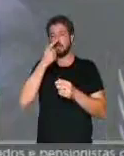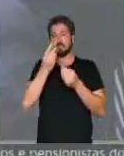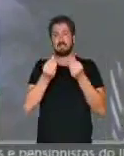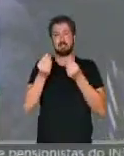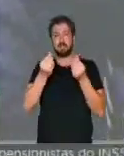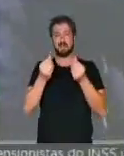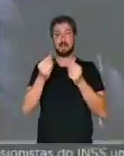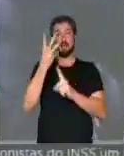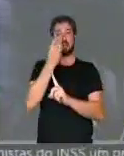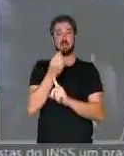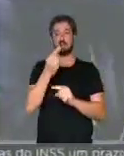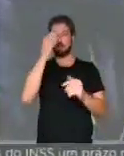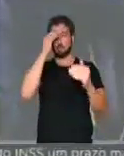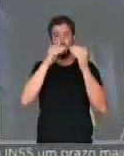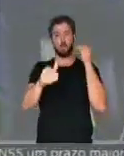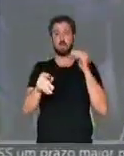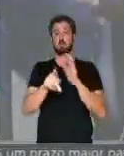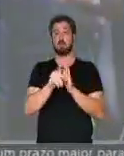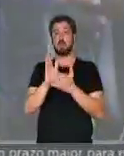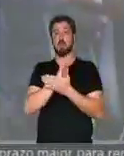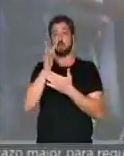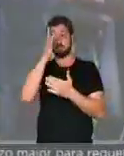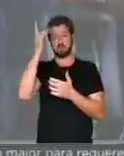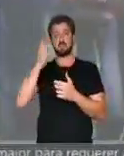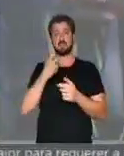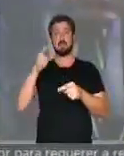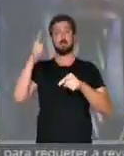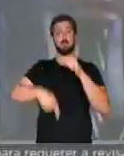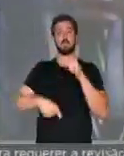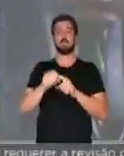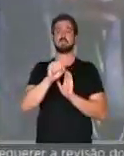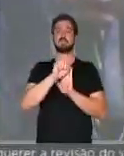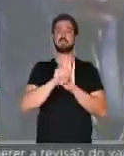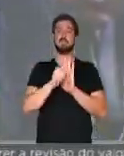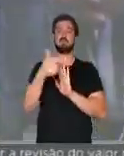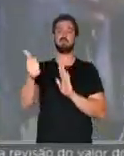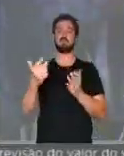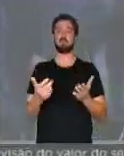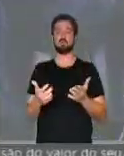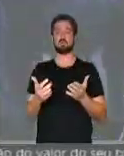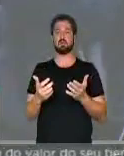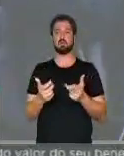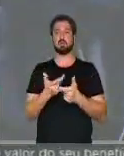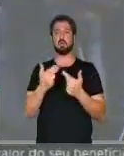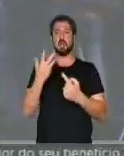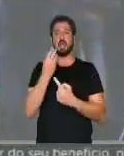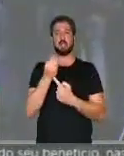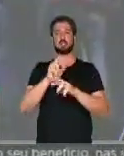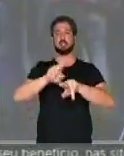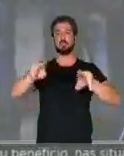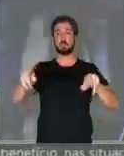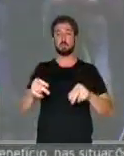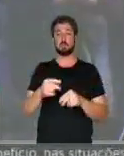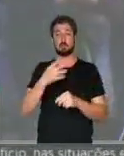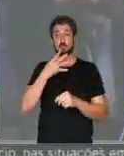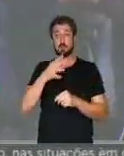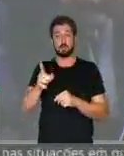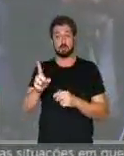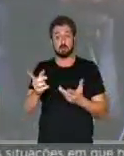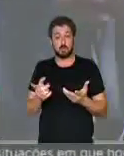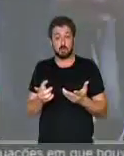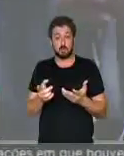sensibilidade artística e a incoerência de pessoas que querem censurar em pleno século XXI as expressões artísticas, que